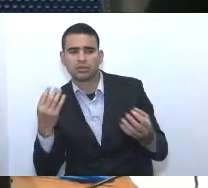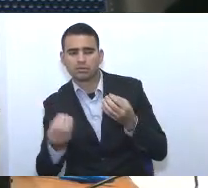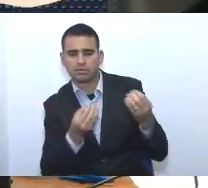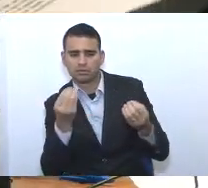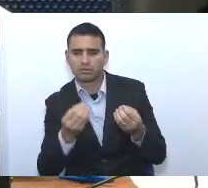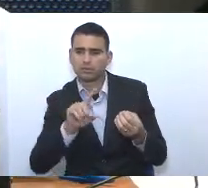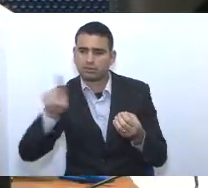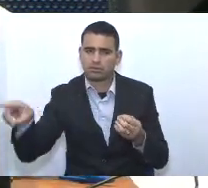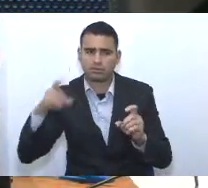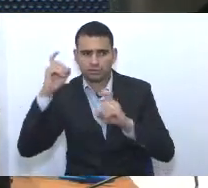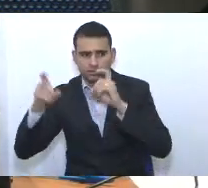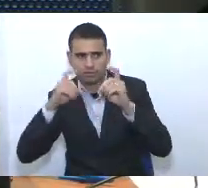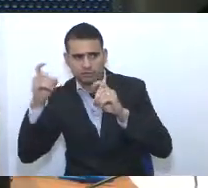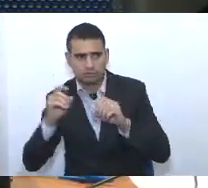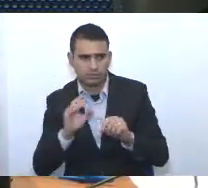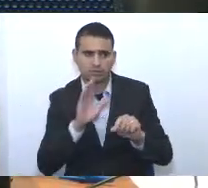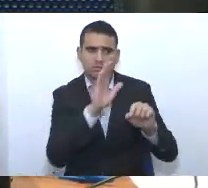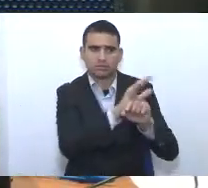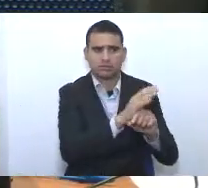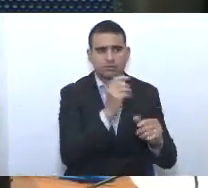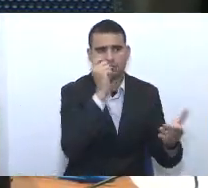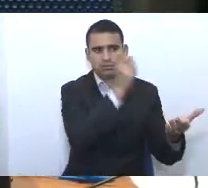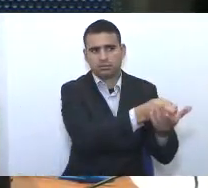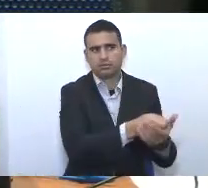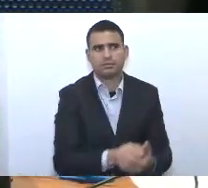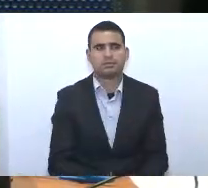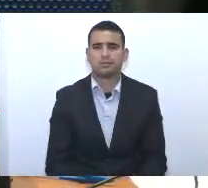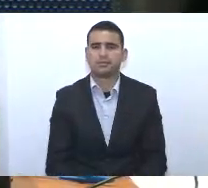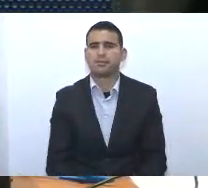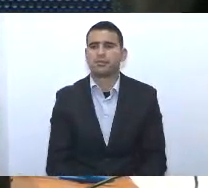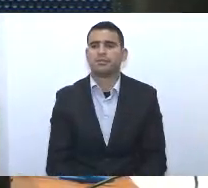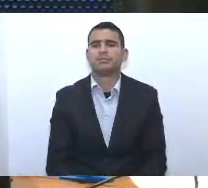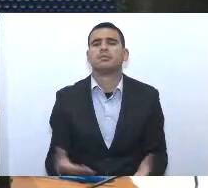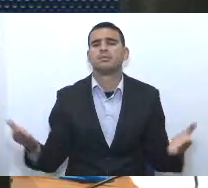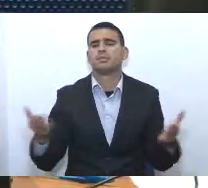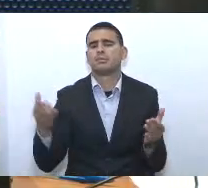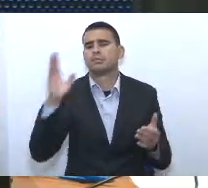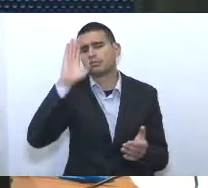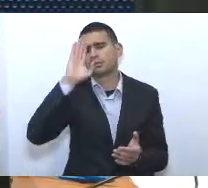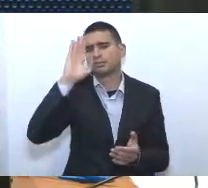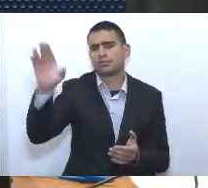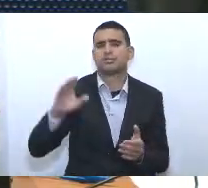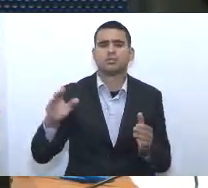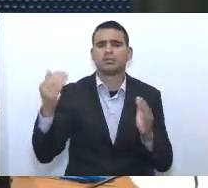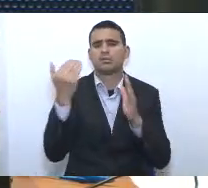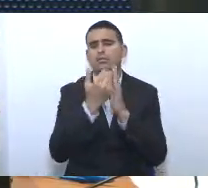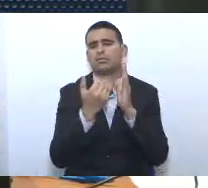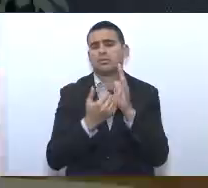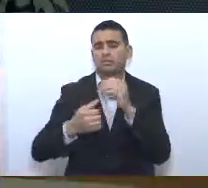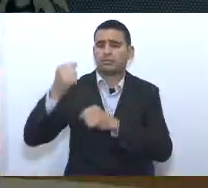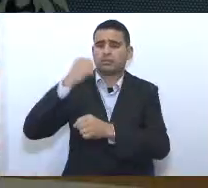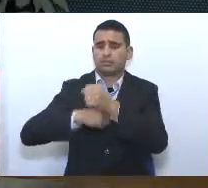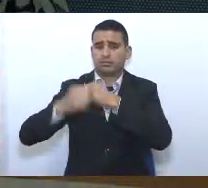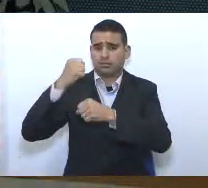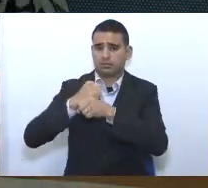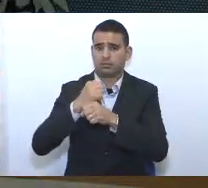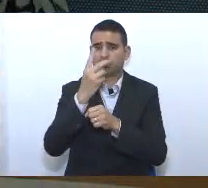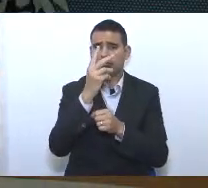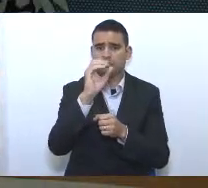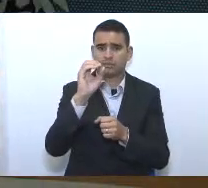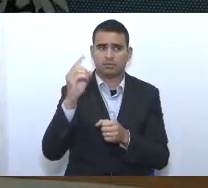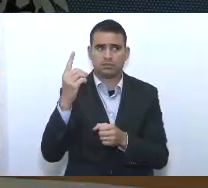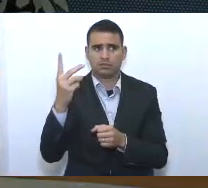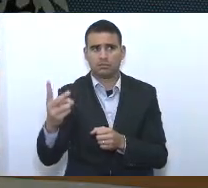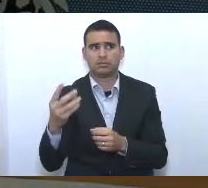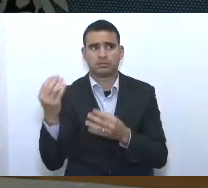grandes marcas deste governo. As principais ações desenvolvidas no ano de 2012 pela Secretaria, na